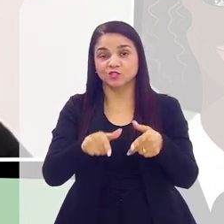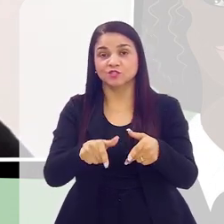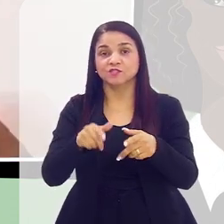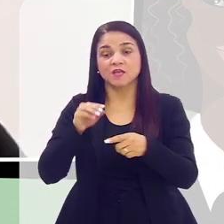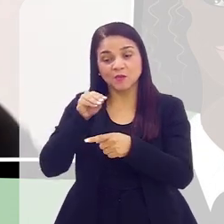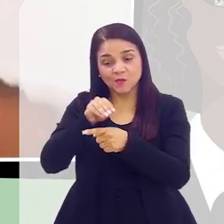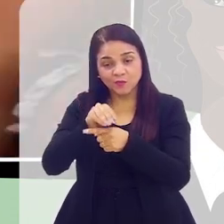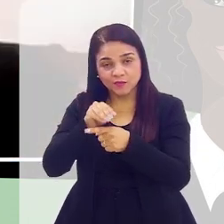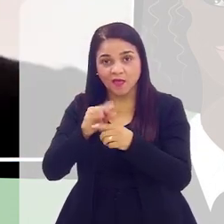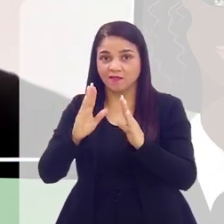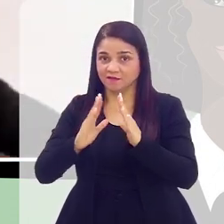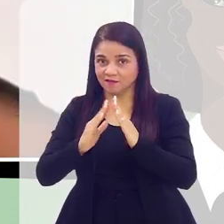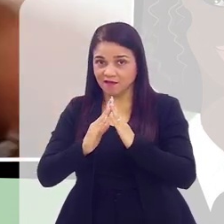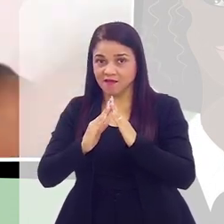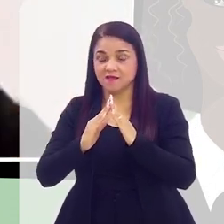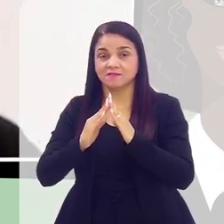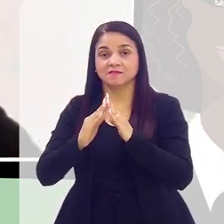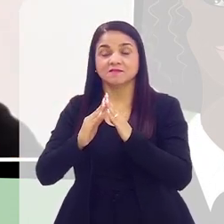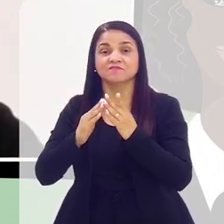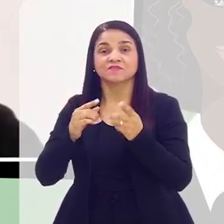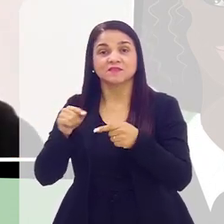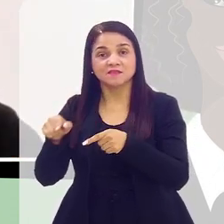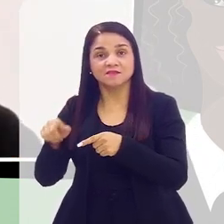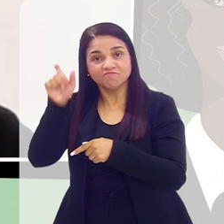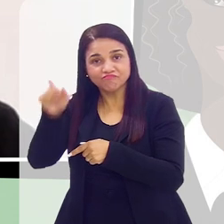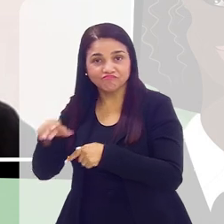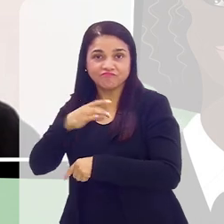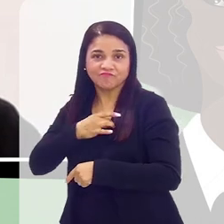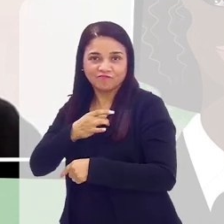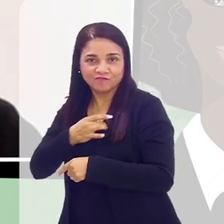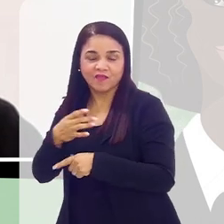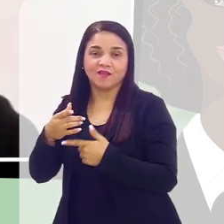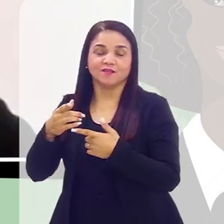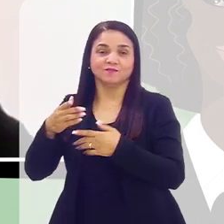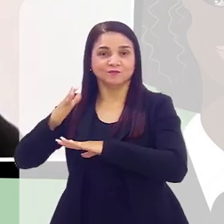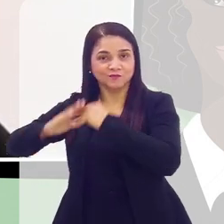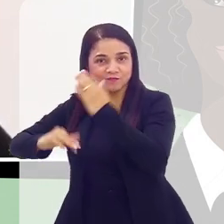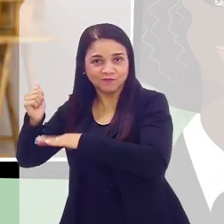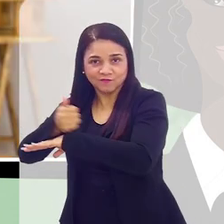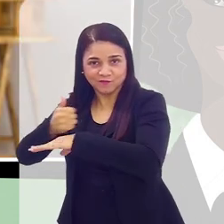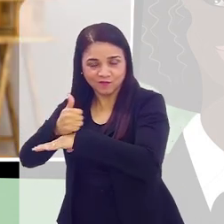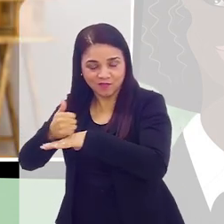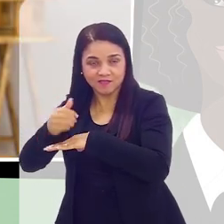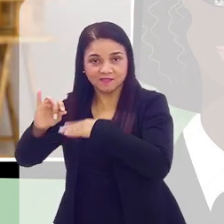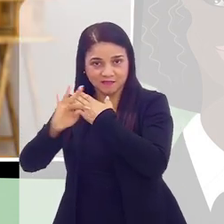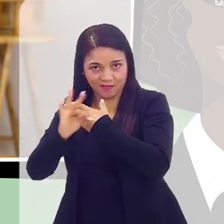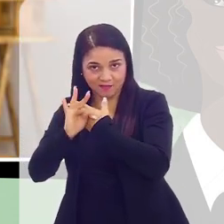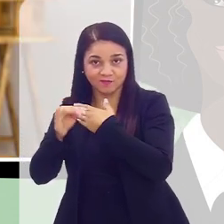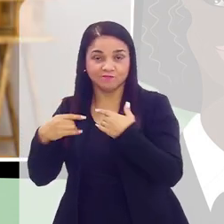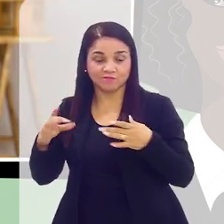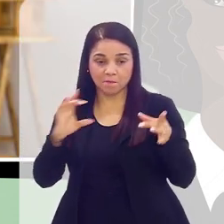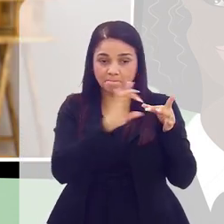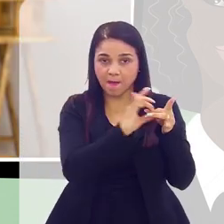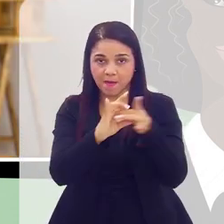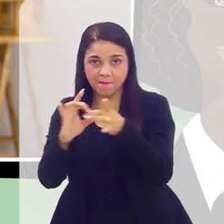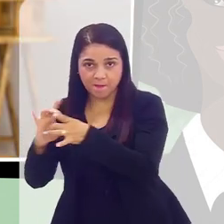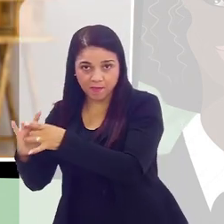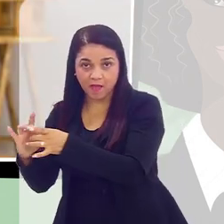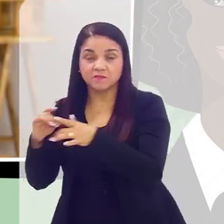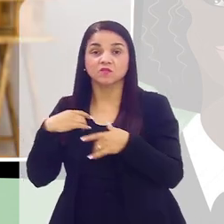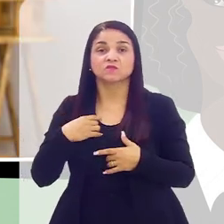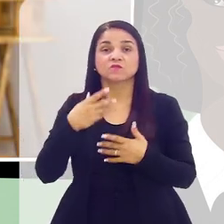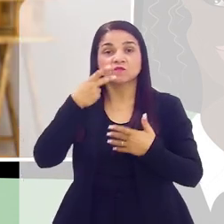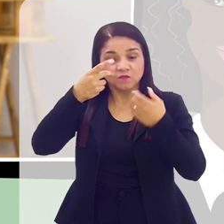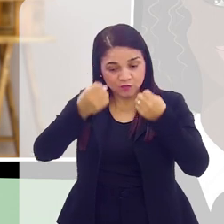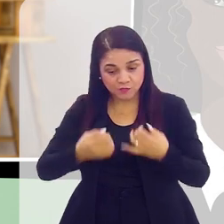Casa. Então, essa é a estrutura do projeto como um todo. Por isso que quando fala